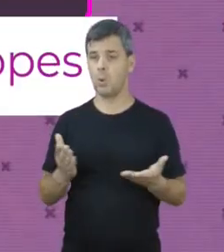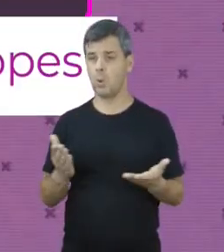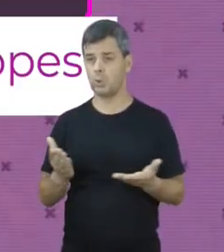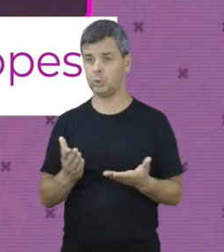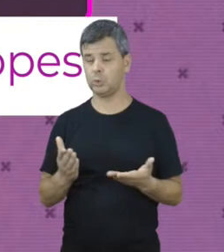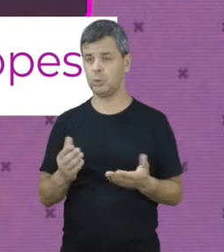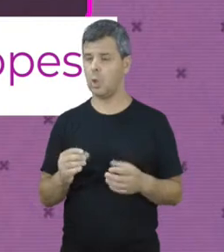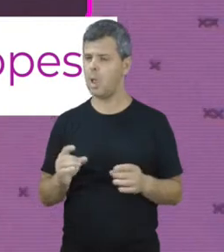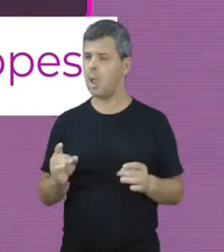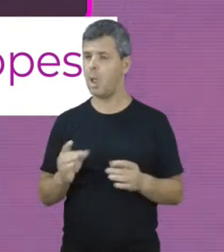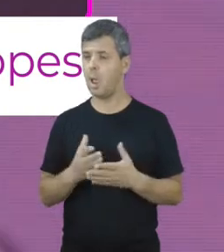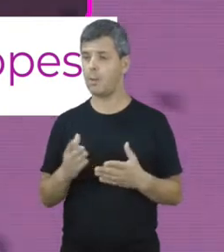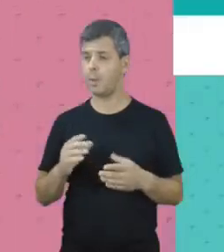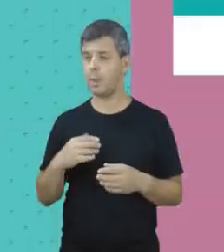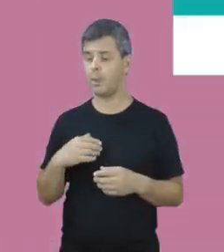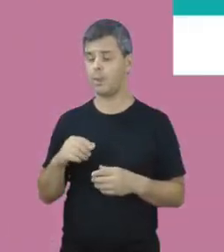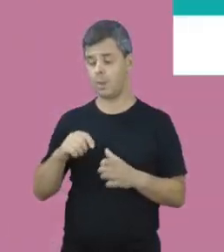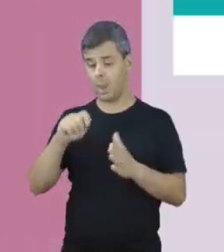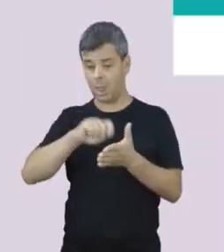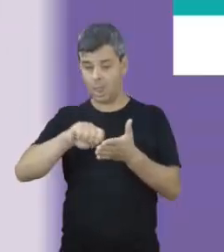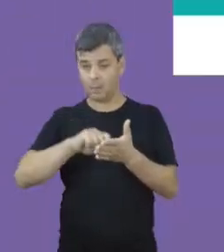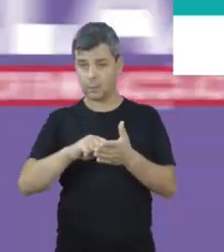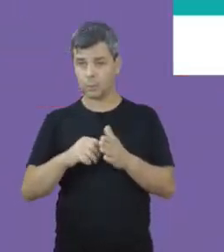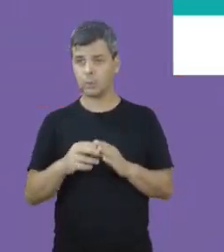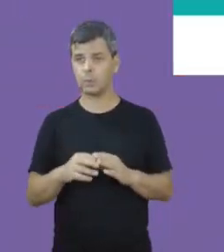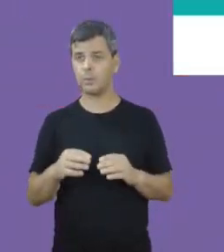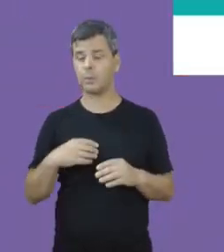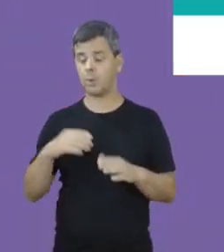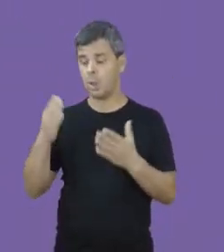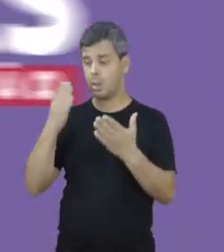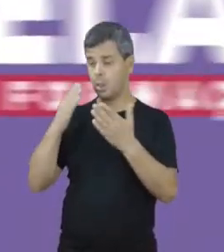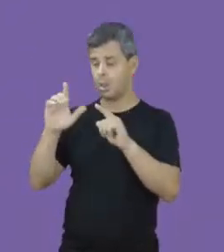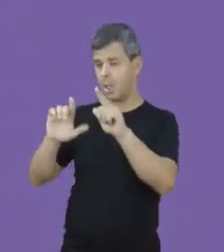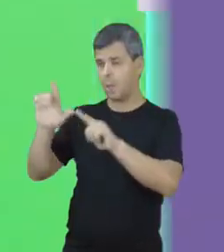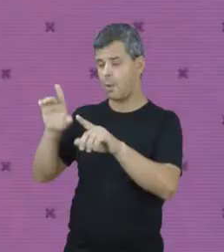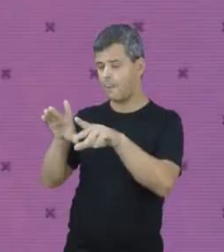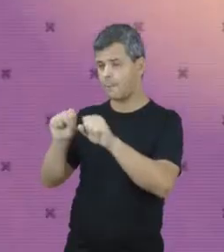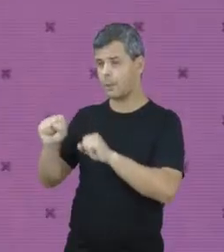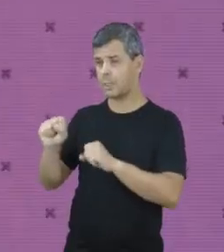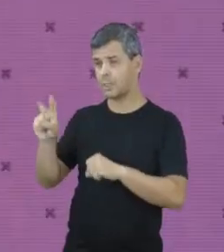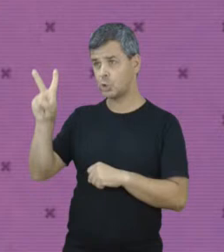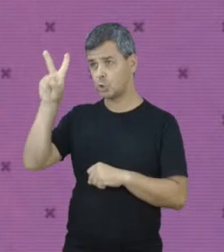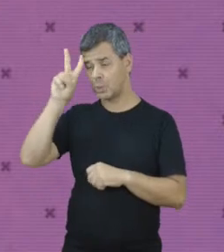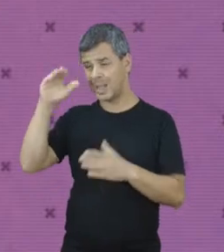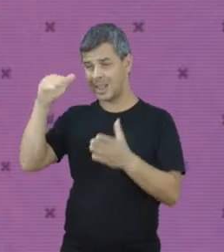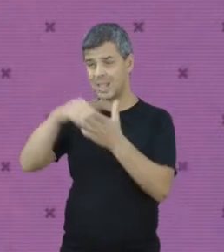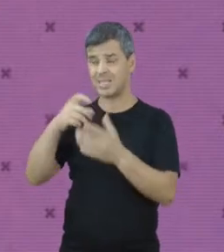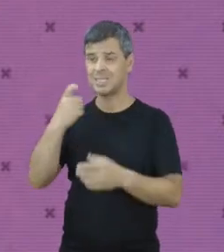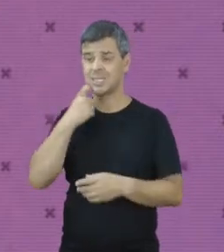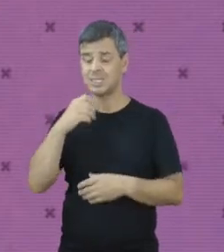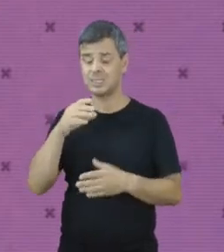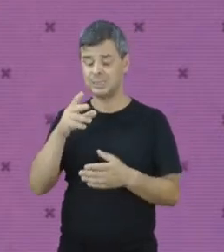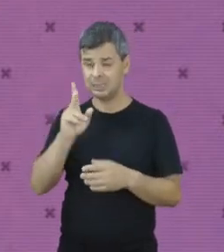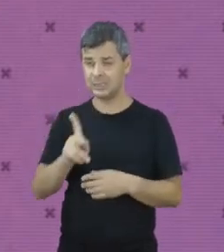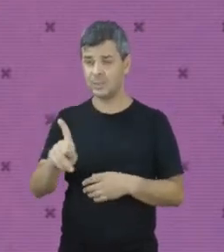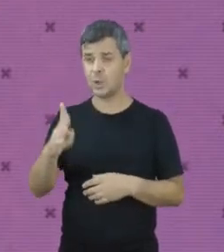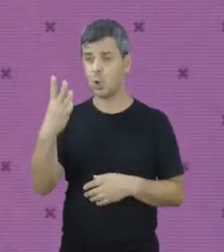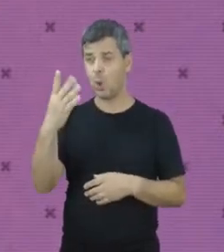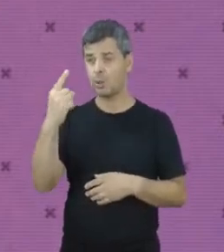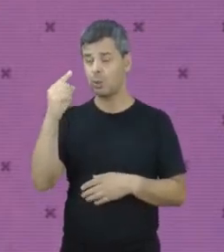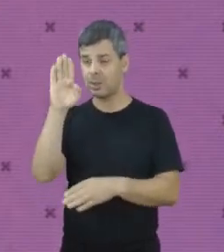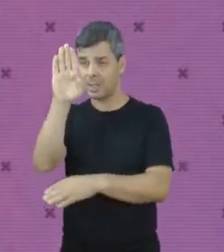Por hoje é isso. Anote na sua agenda que amanhã tem mais. O TV Elas por Elas Formação é de segunda a sexta-feira, 5 às 4 horas da